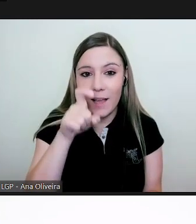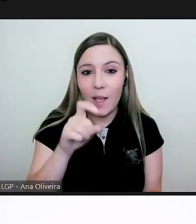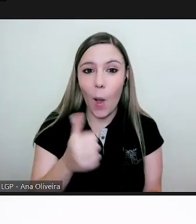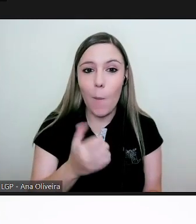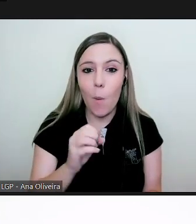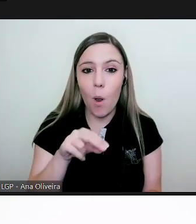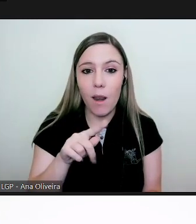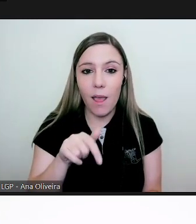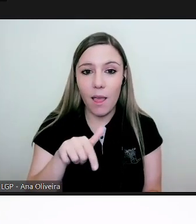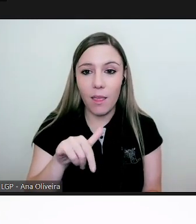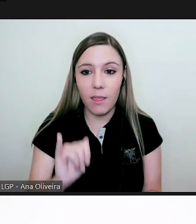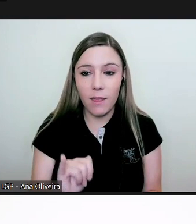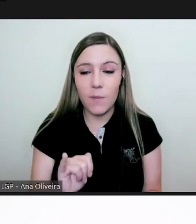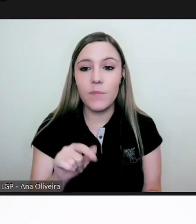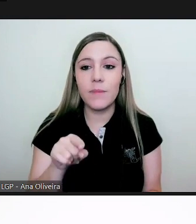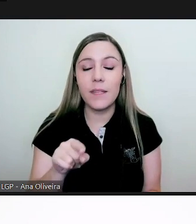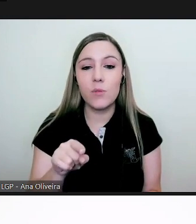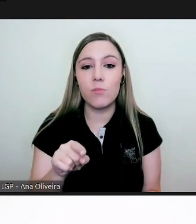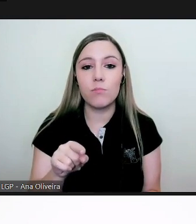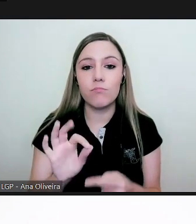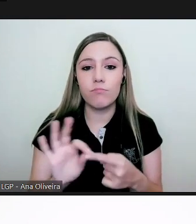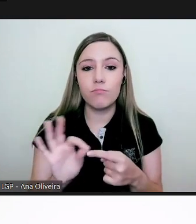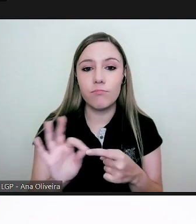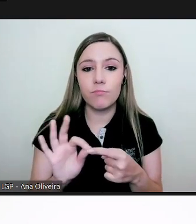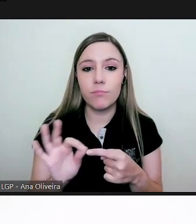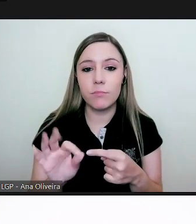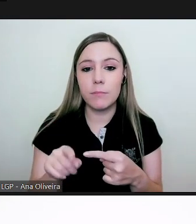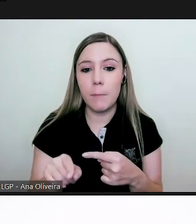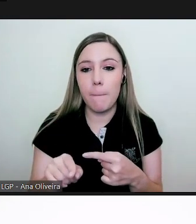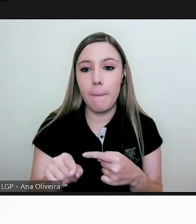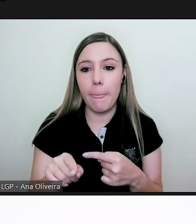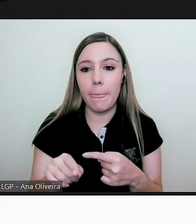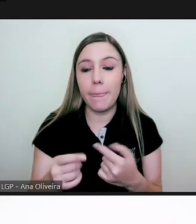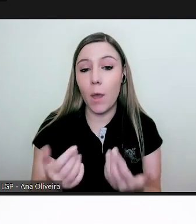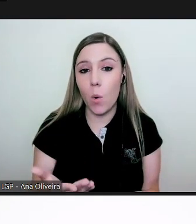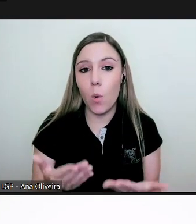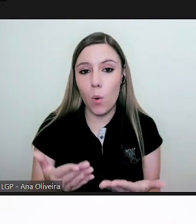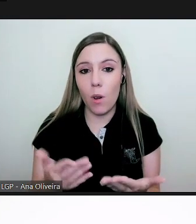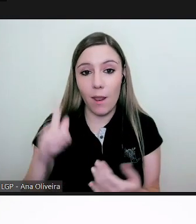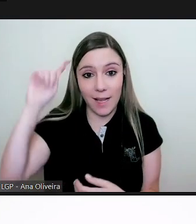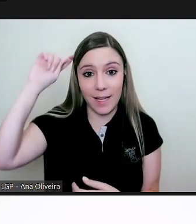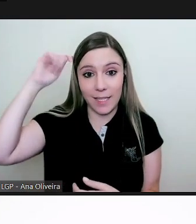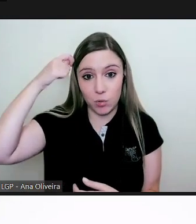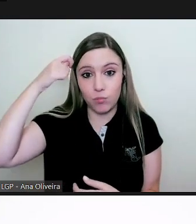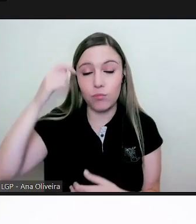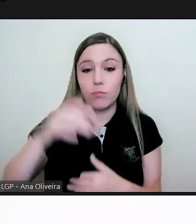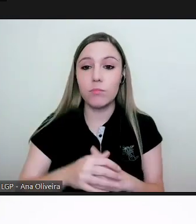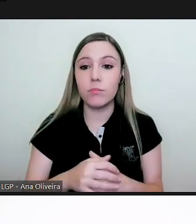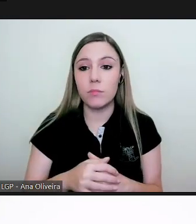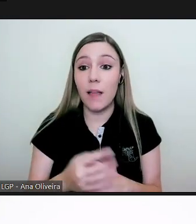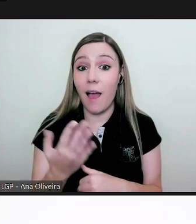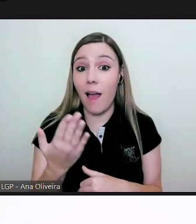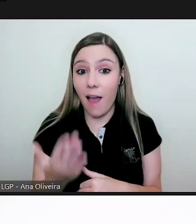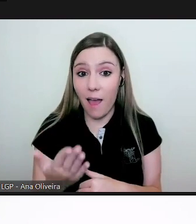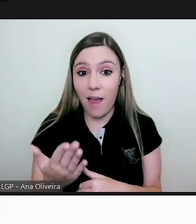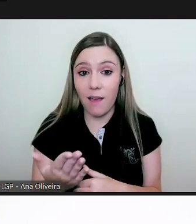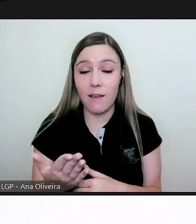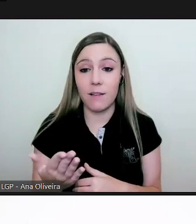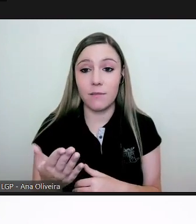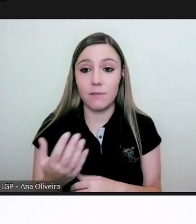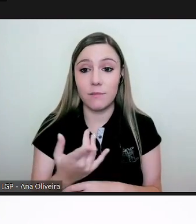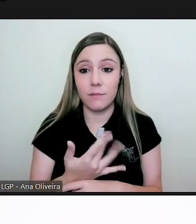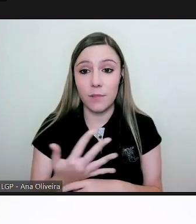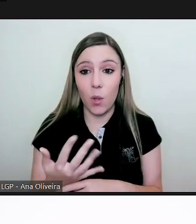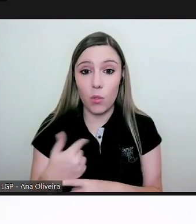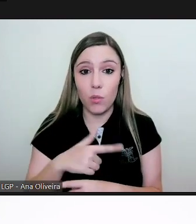é uma espécie que está ainda em risco, que existe nas nossas plantações, ao contrário